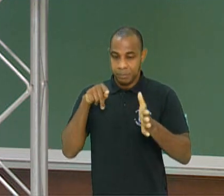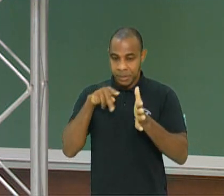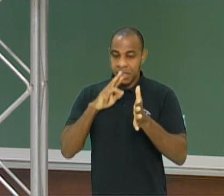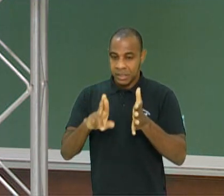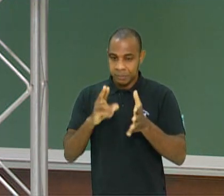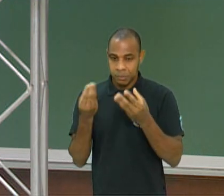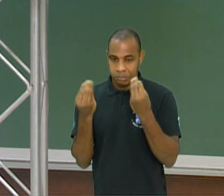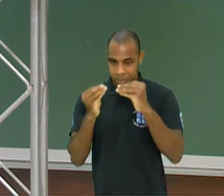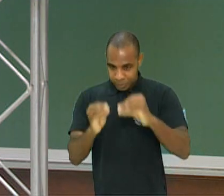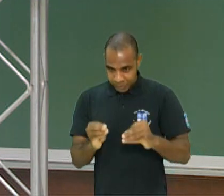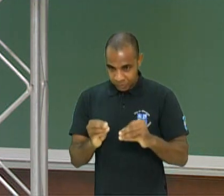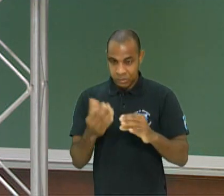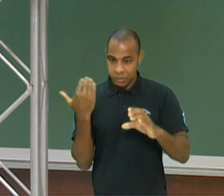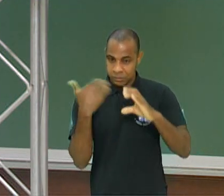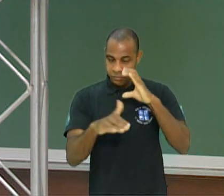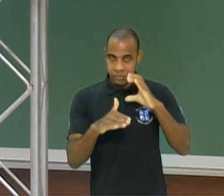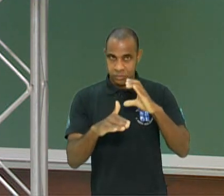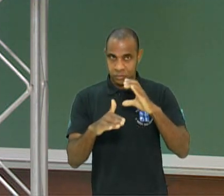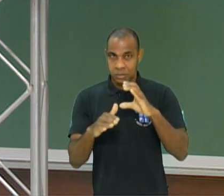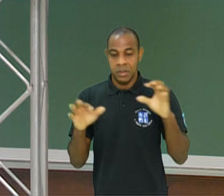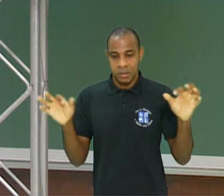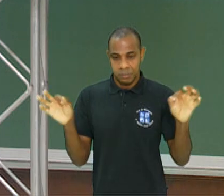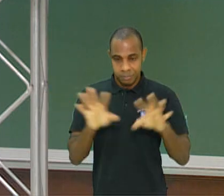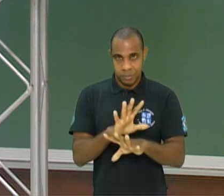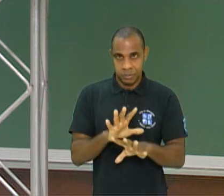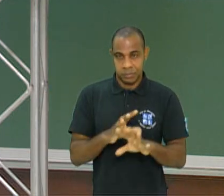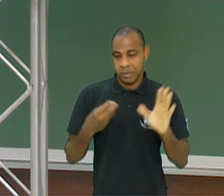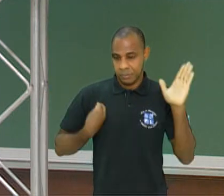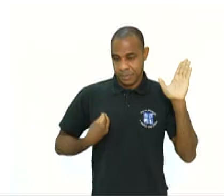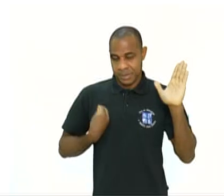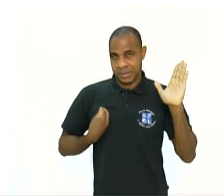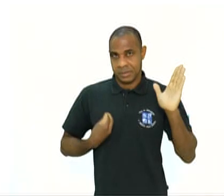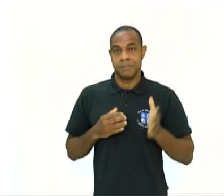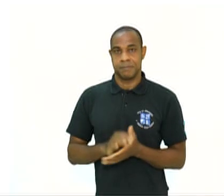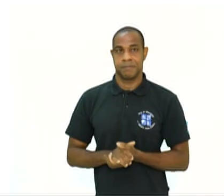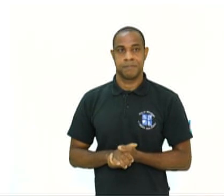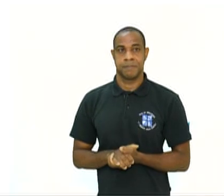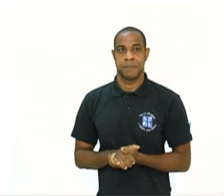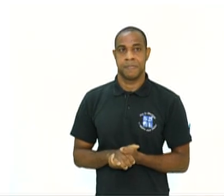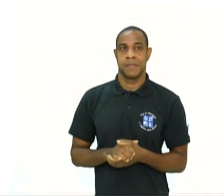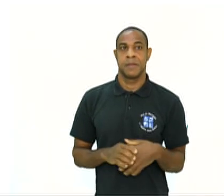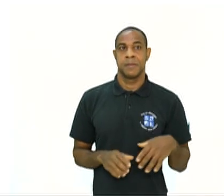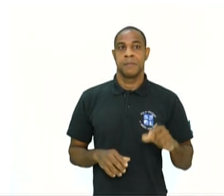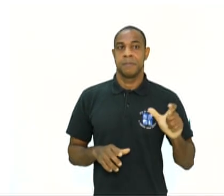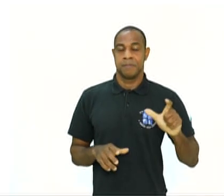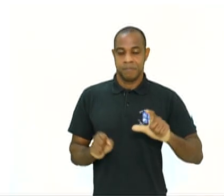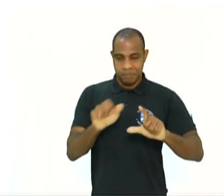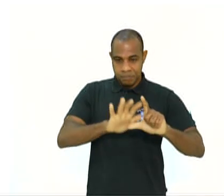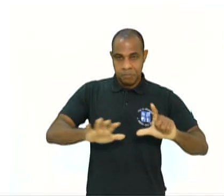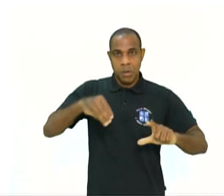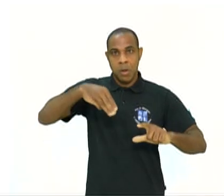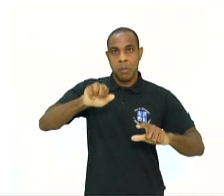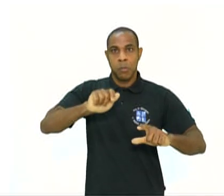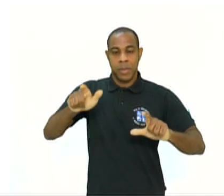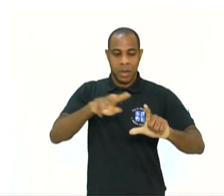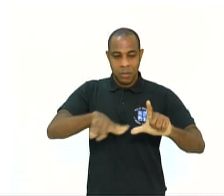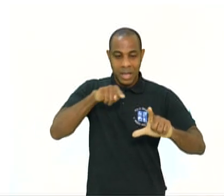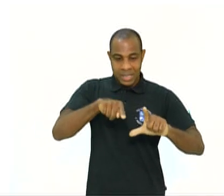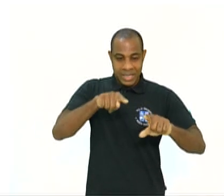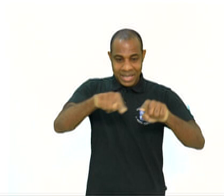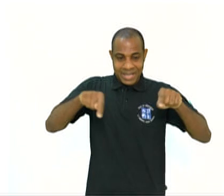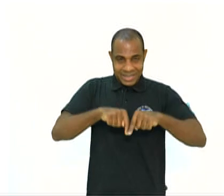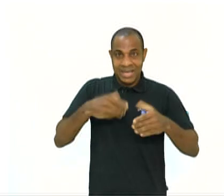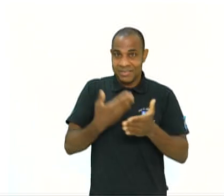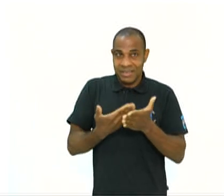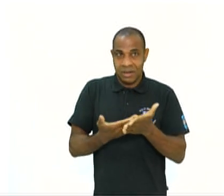recebe a atividade e consegue, então, atribuir a tua presença daquela aula, tá bom? O uso do mural. O mural é a tua sala de aula, portanto,